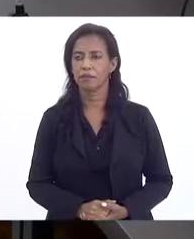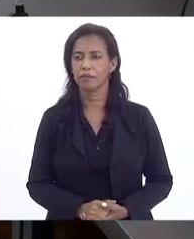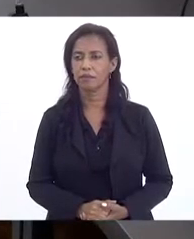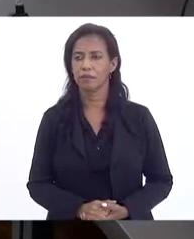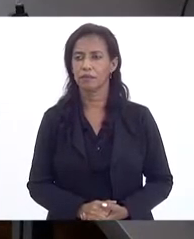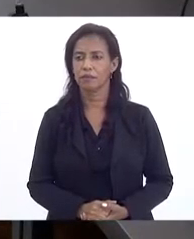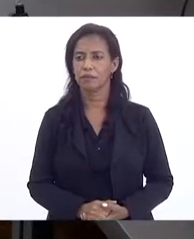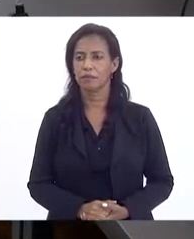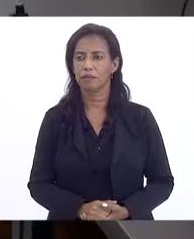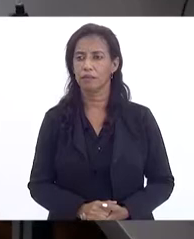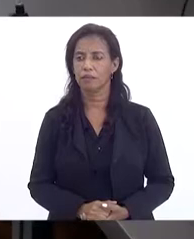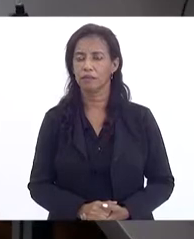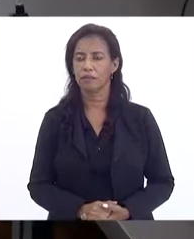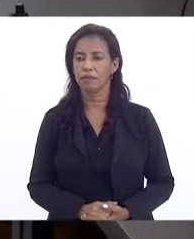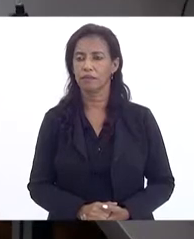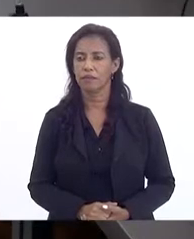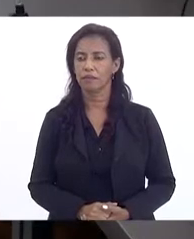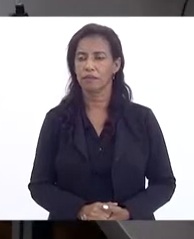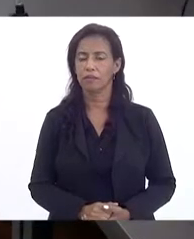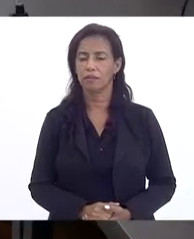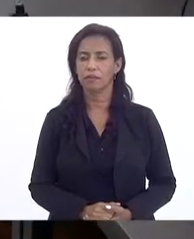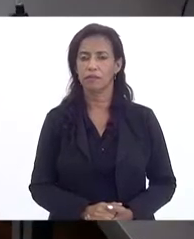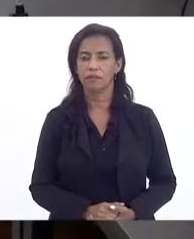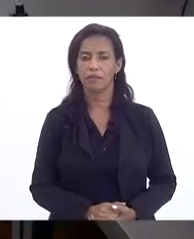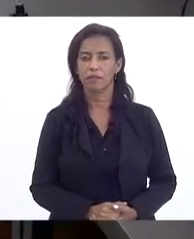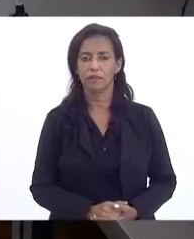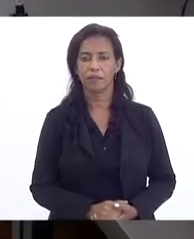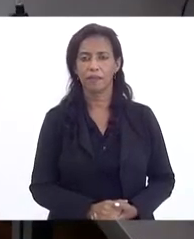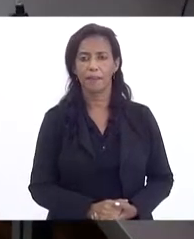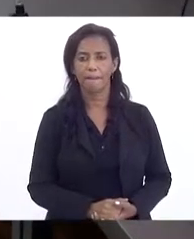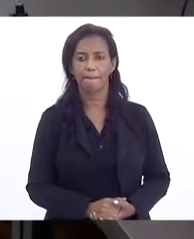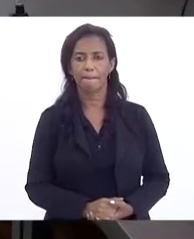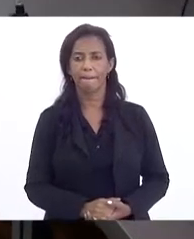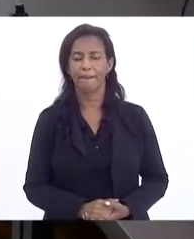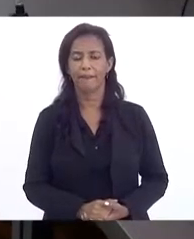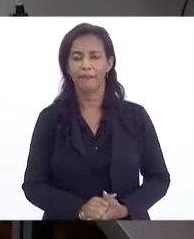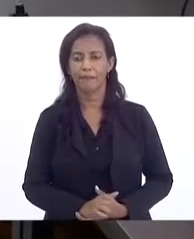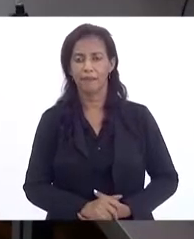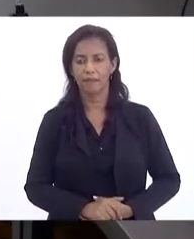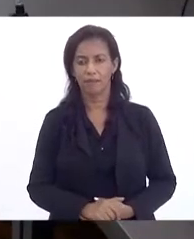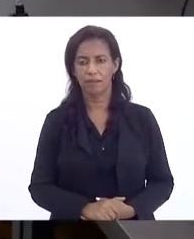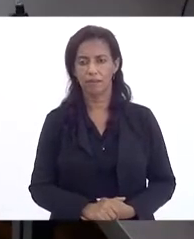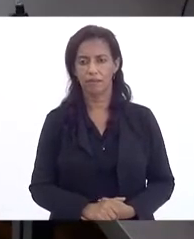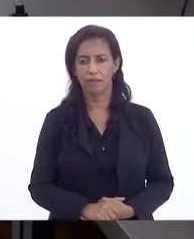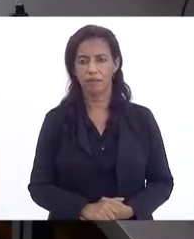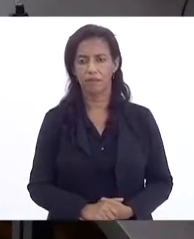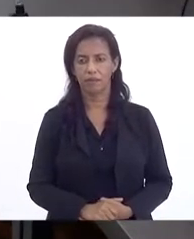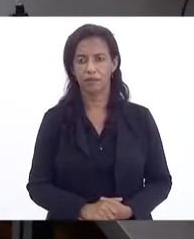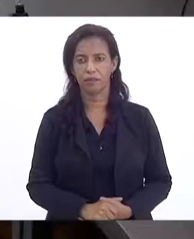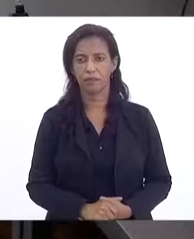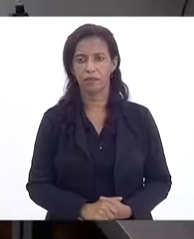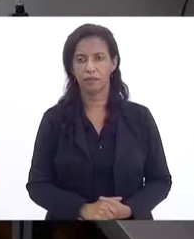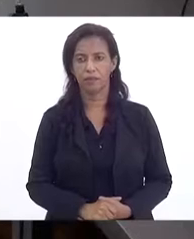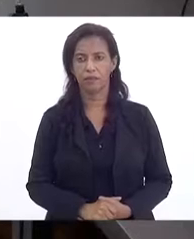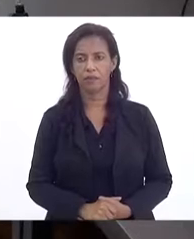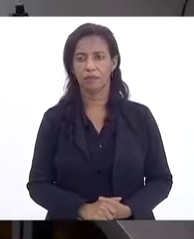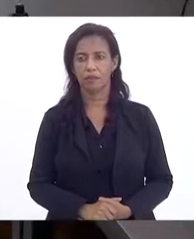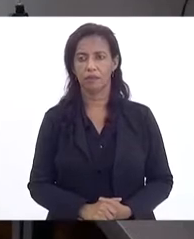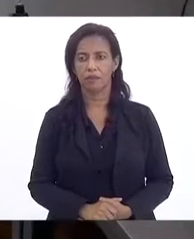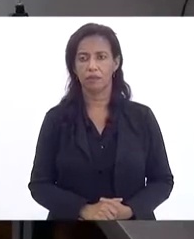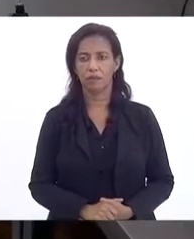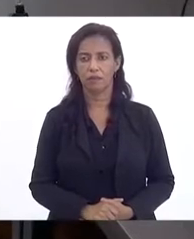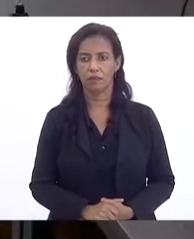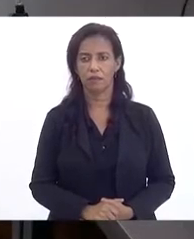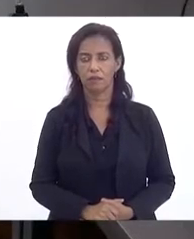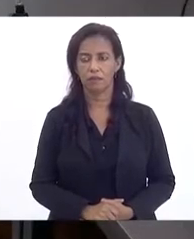Ah, não. É o quê? 21, autoria do deputado do Brasil. Pulou um. Ai, ai, ai. Schmidt foi